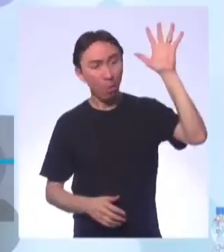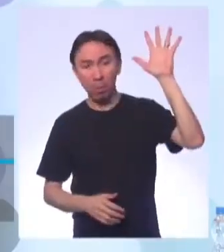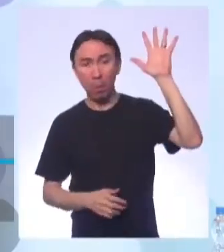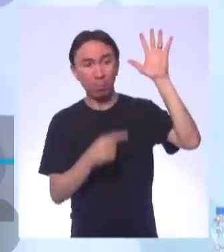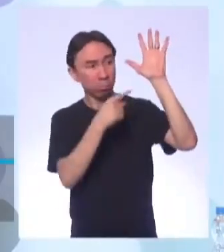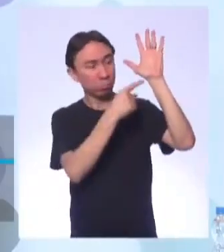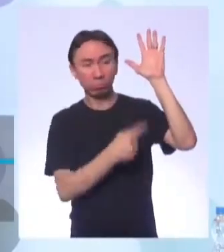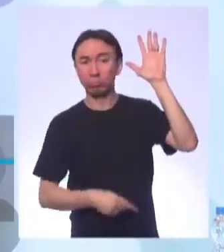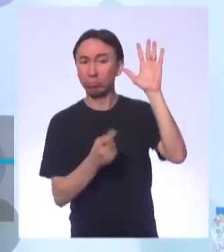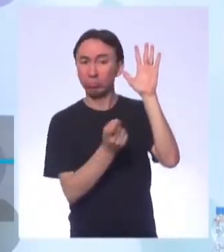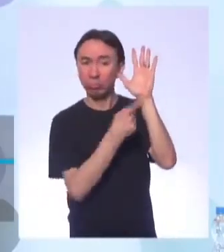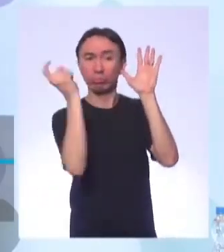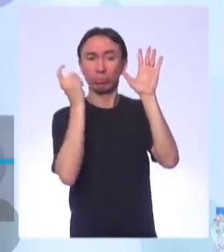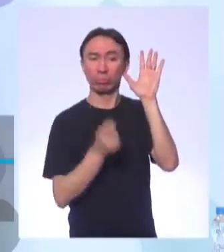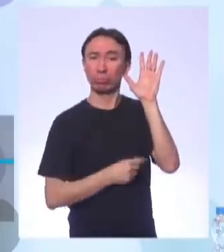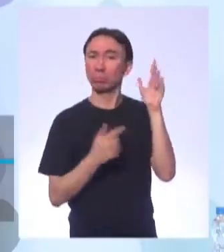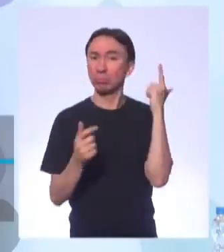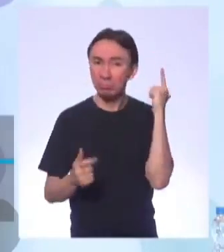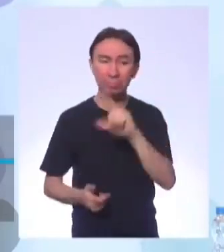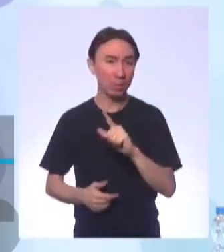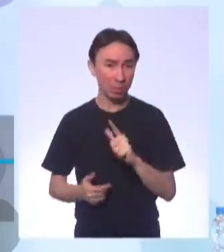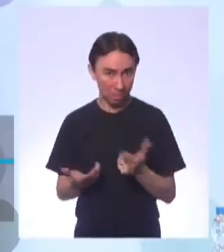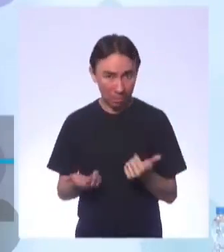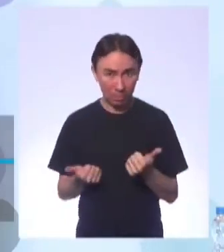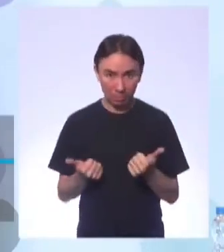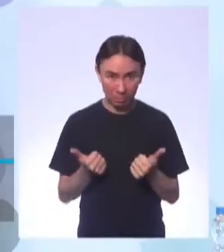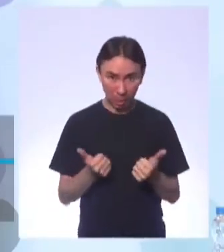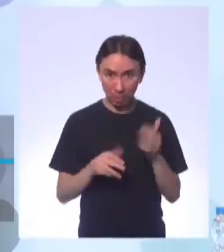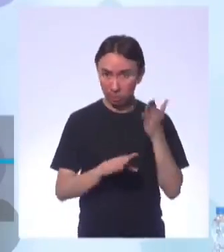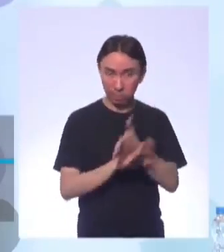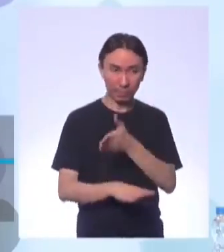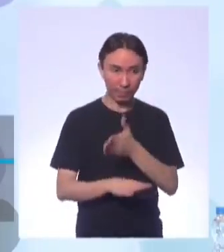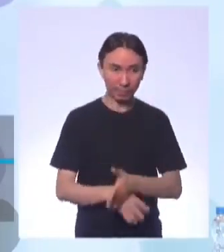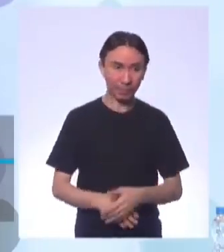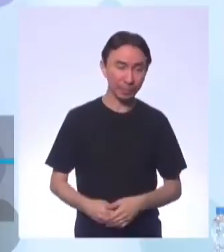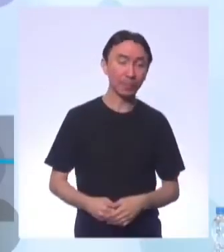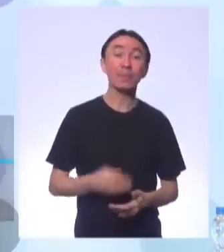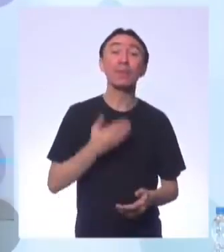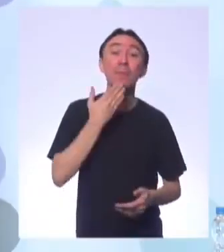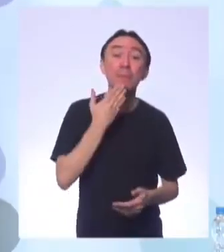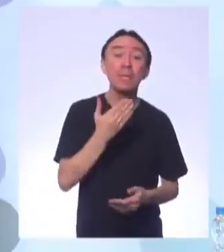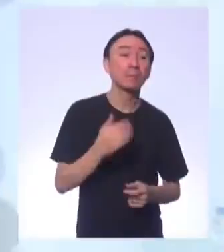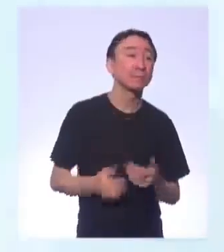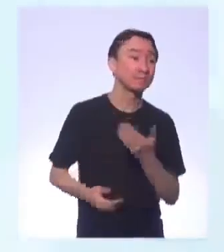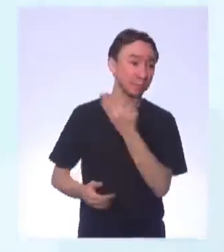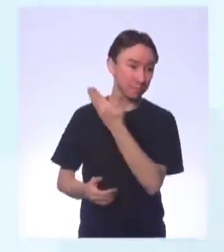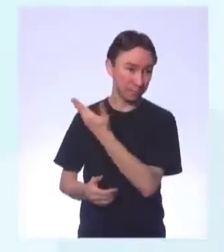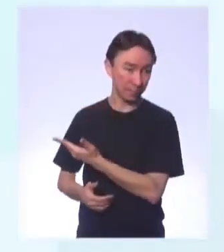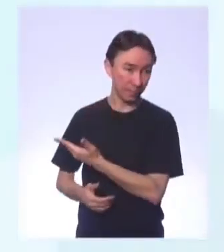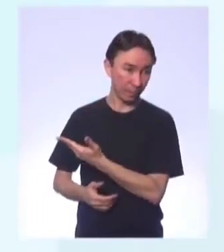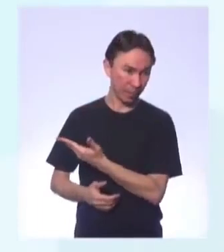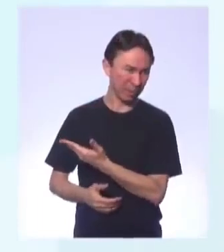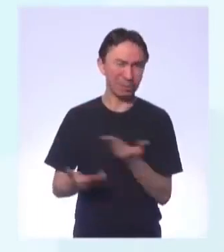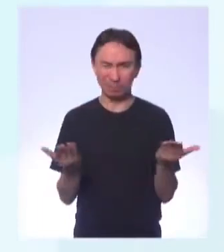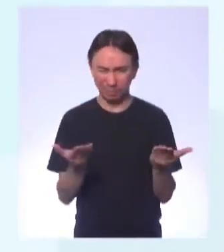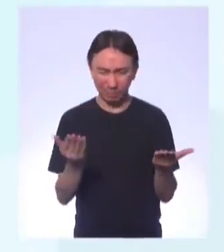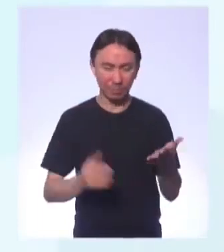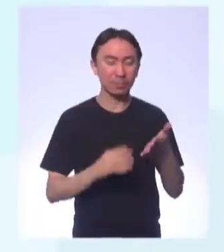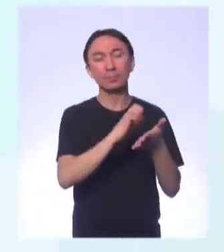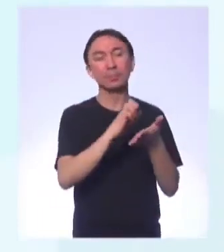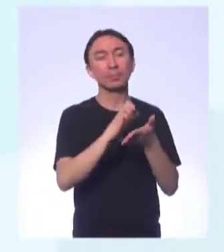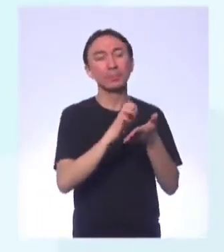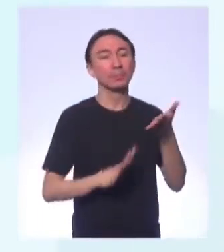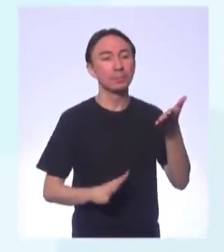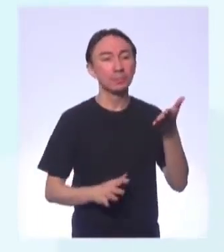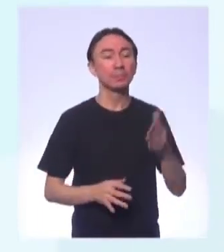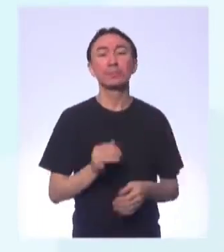clicar no bonequinho Vocês conseguem participar e consegue fazer Wolff e deixar natelinha que aí eu vou dar o primeiro exemplo viu